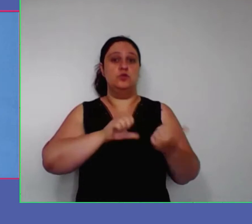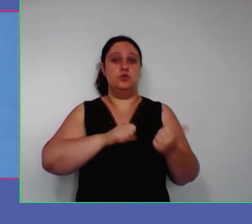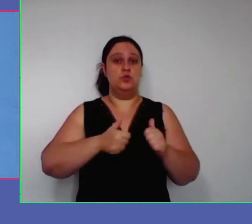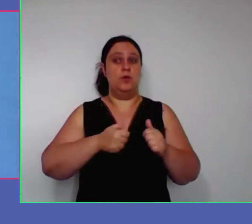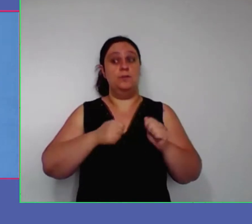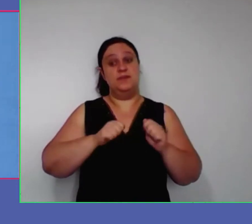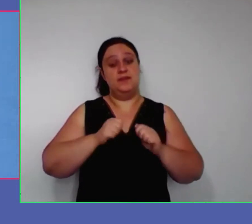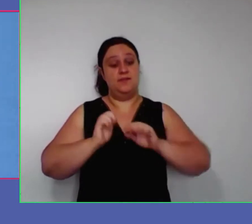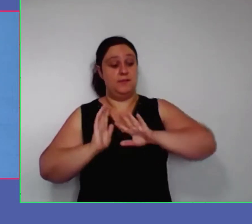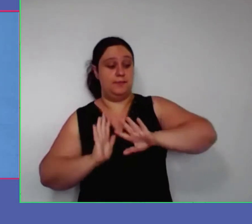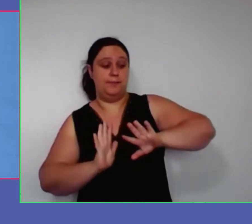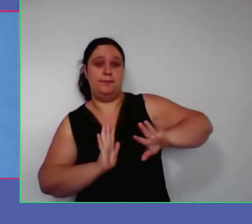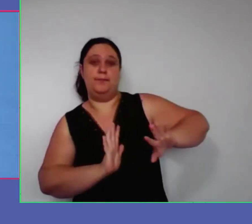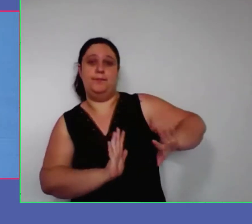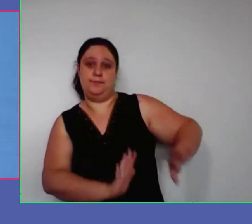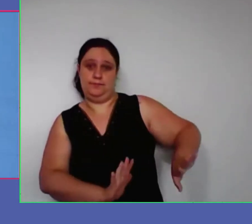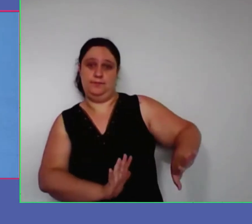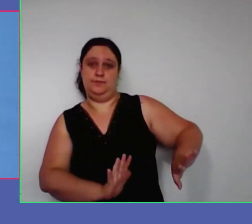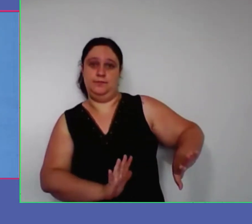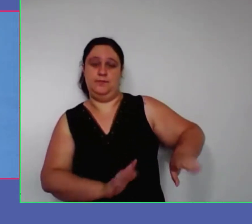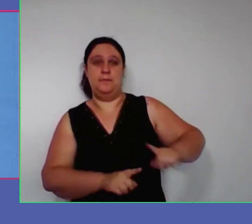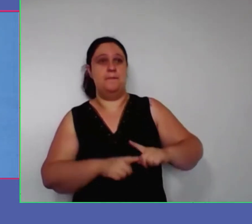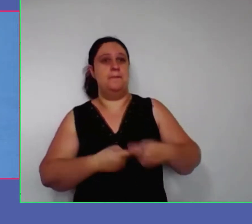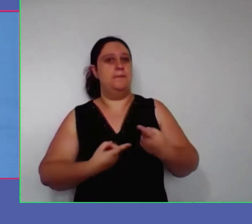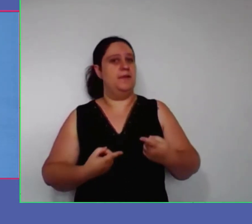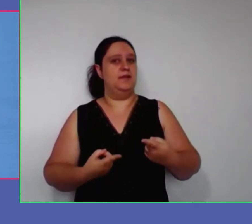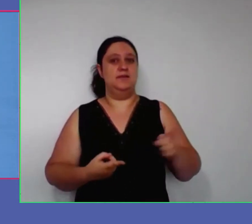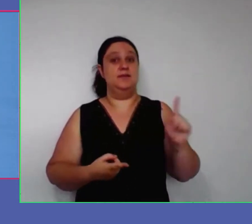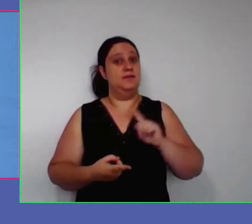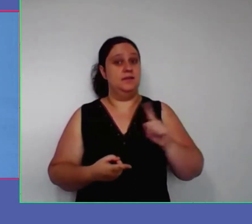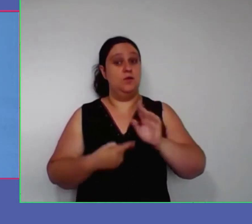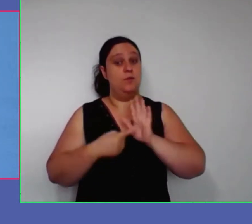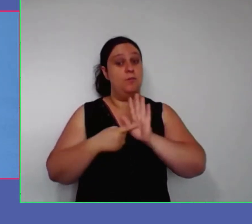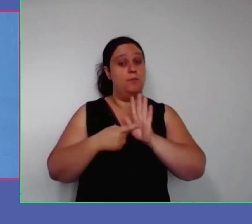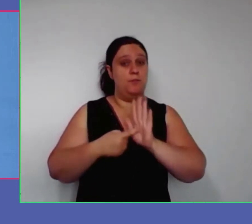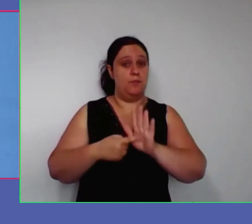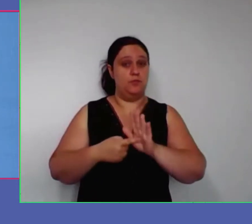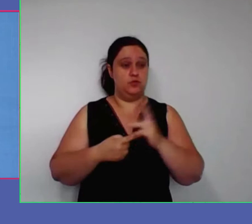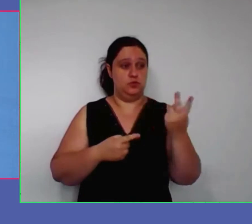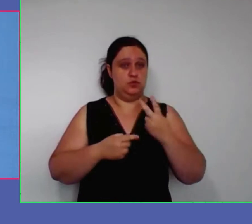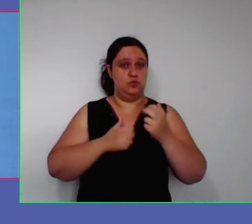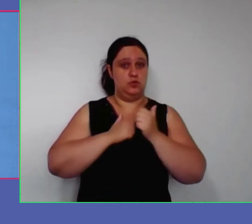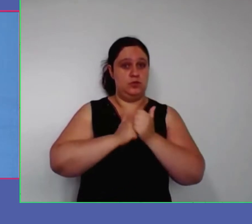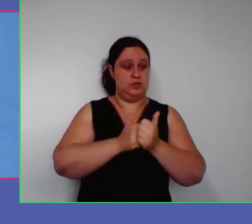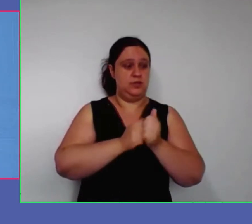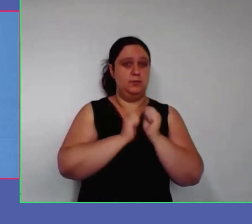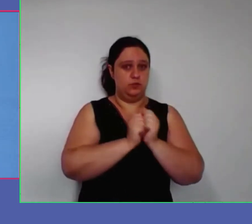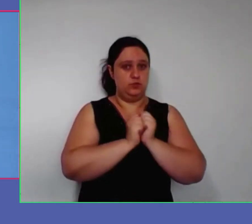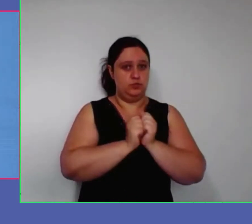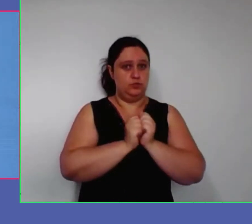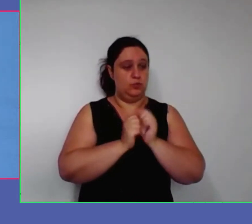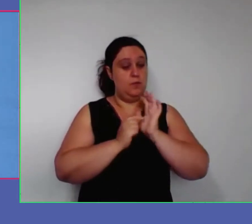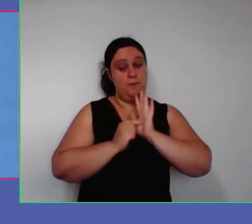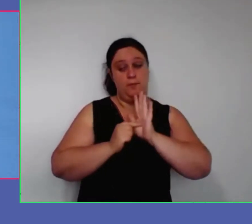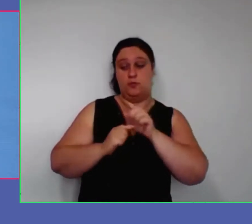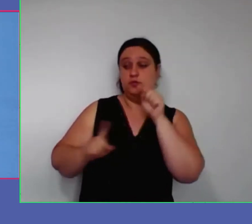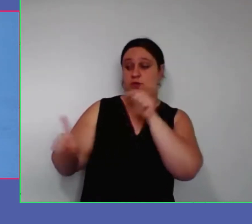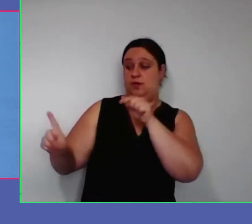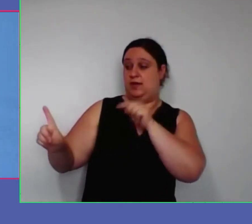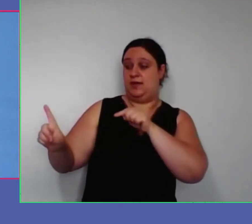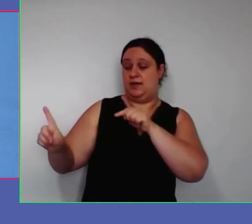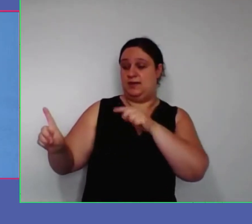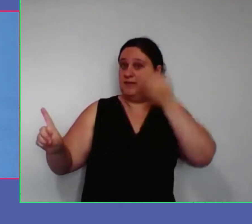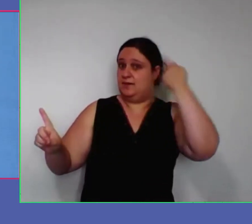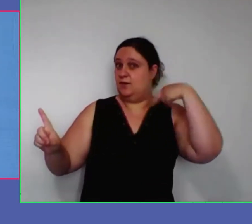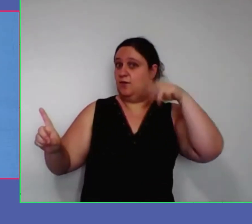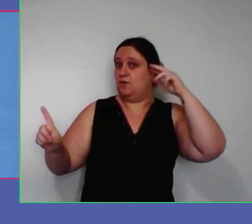João apenas mostrou para os seus 2 discípulos que estavam com ele: eis o Cordeiro de Deus. Os 2 discípulos seguiram